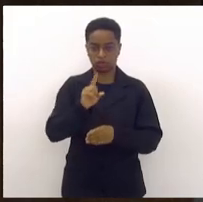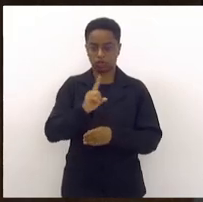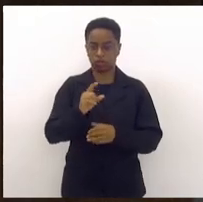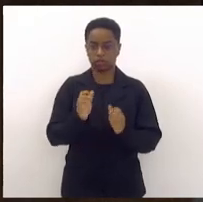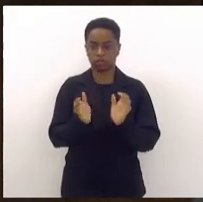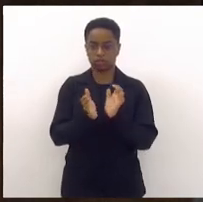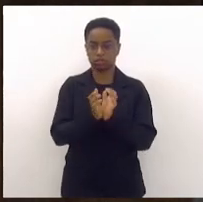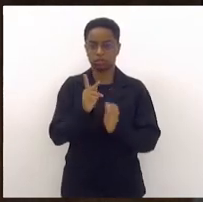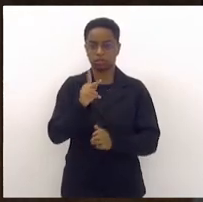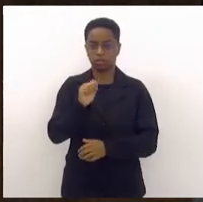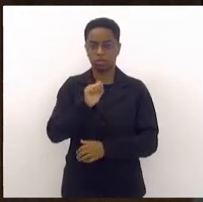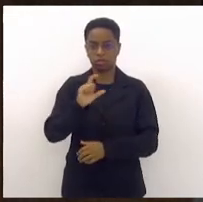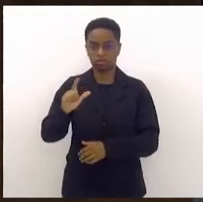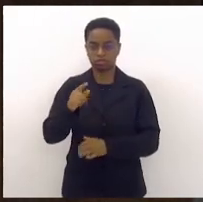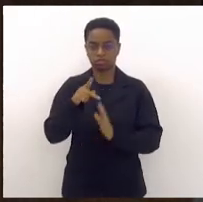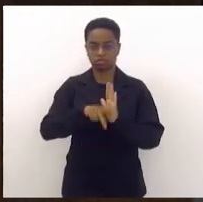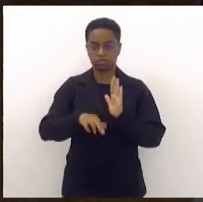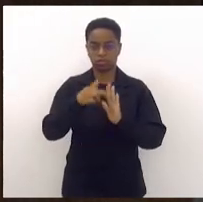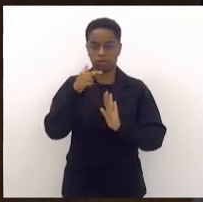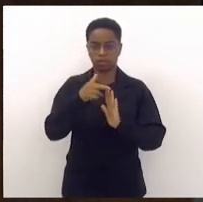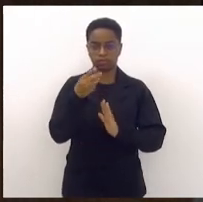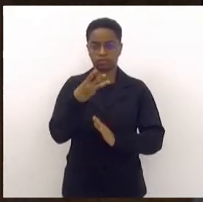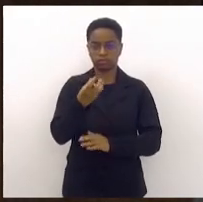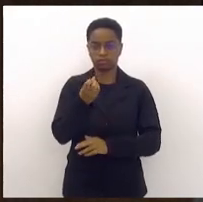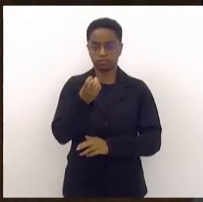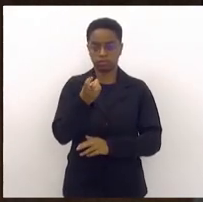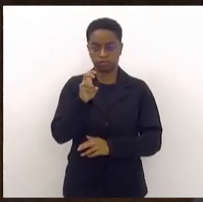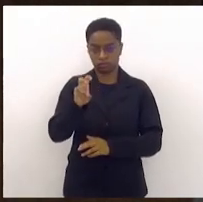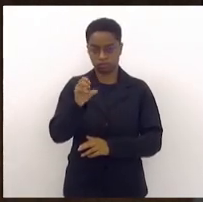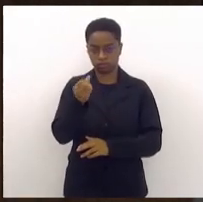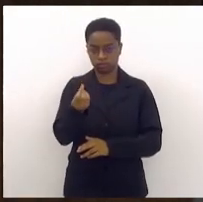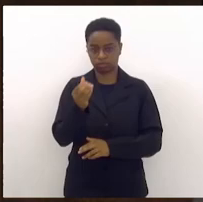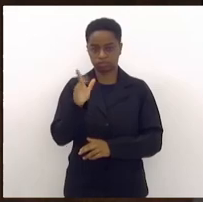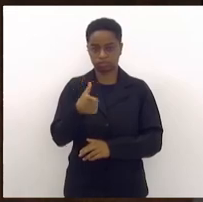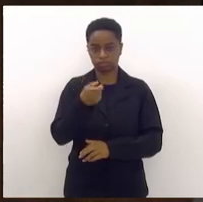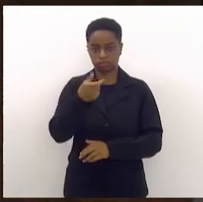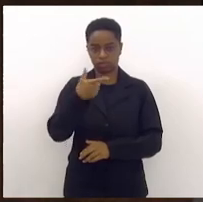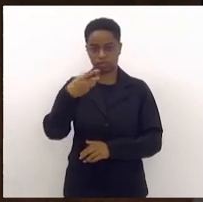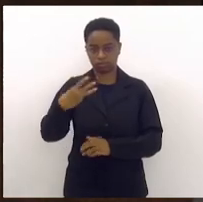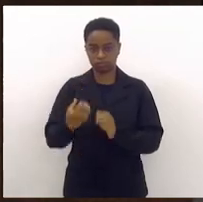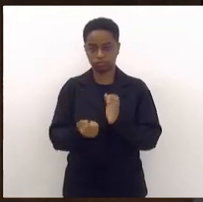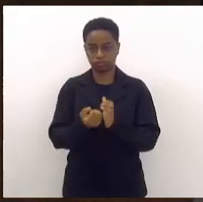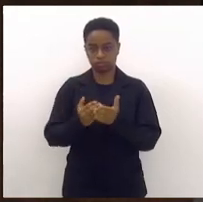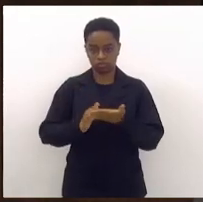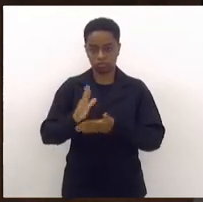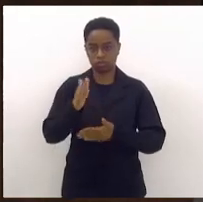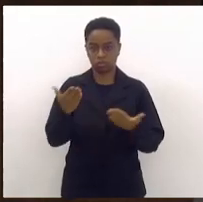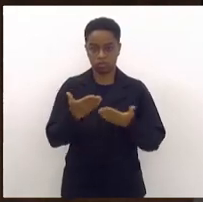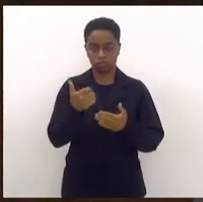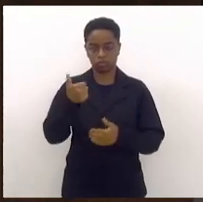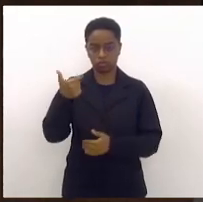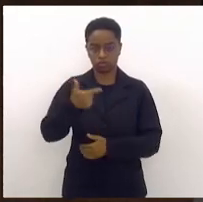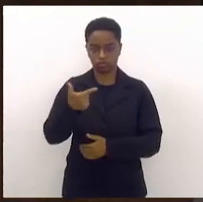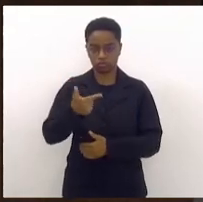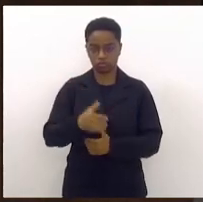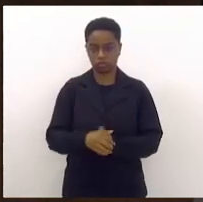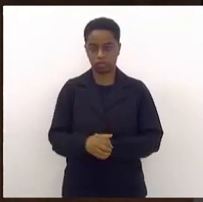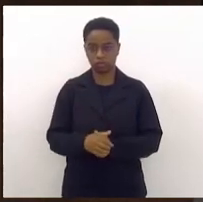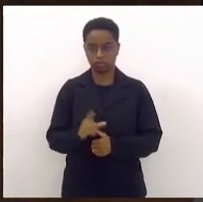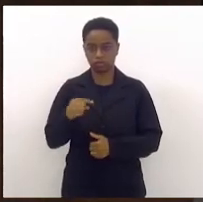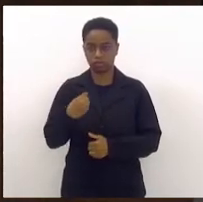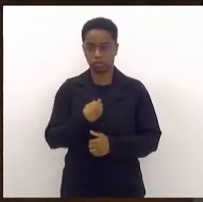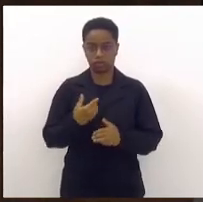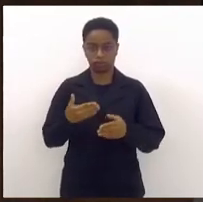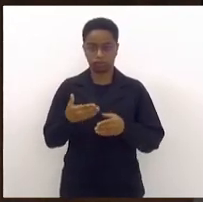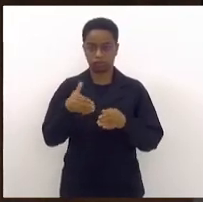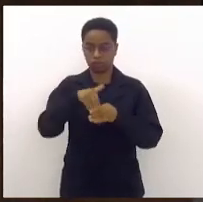no projeto de resolução 356/2023, que foi aprovado no dia de hoje, o 12º ponto da pauta. Abstenção da